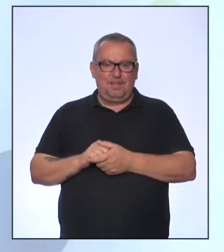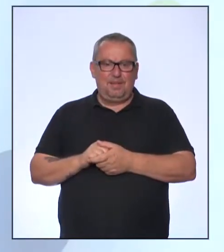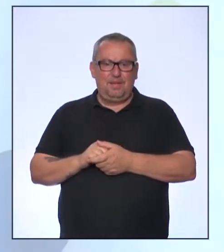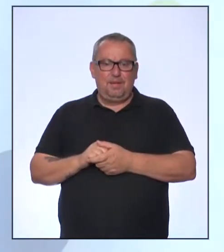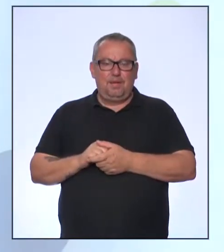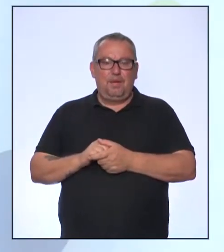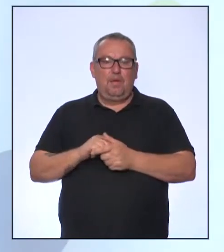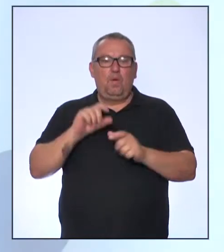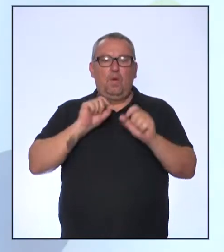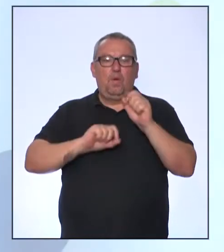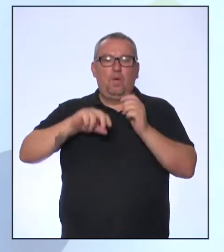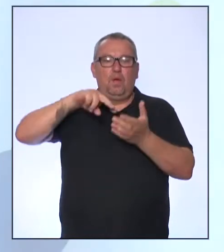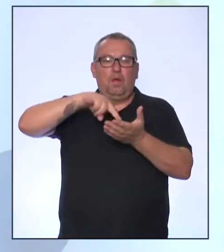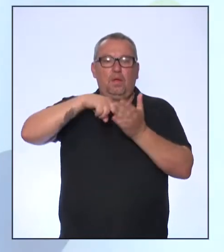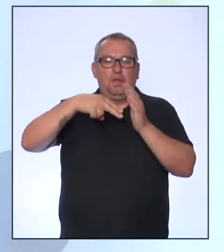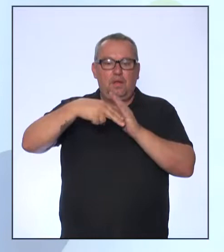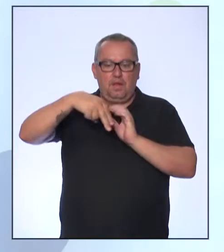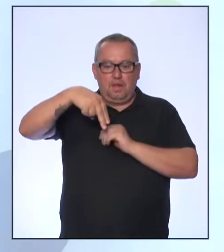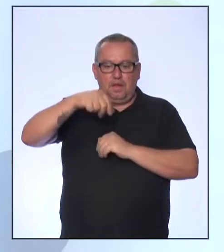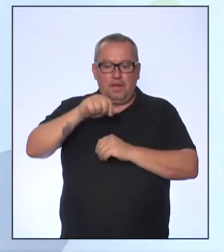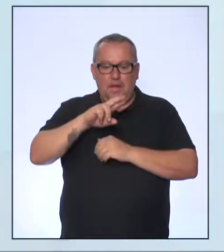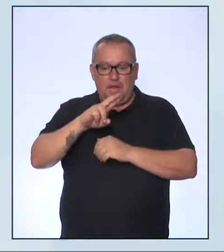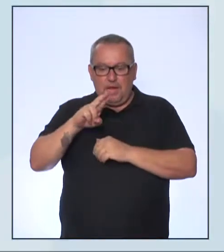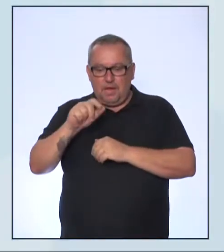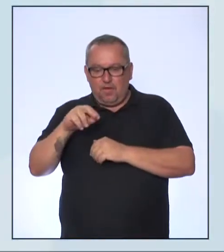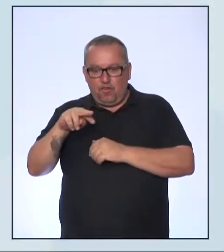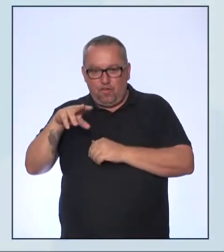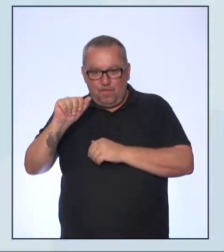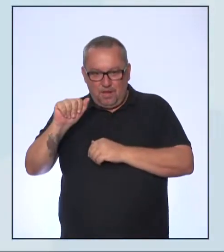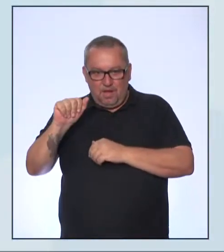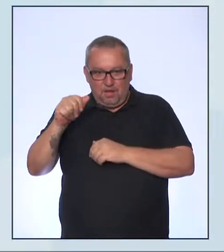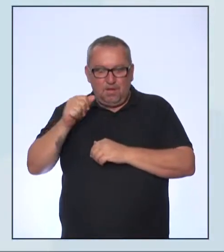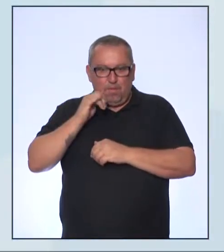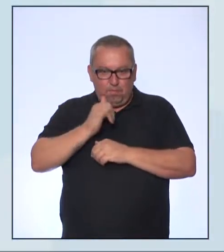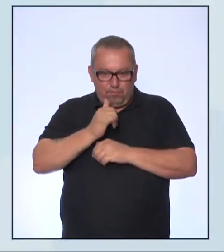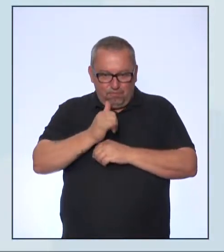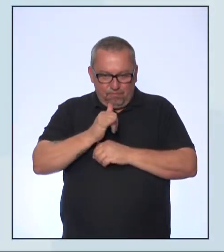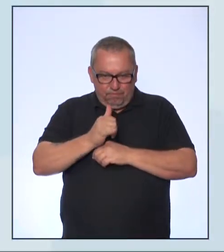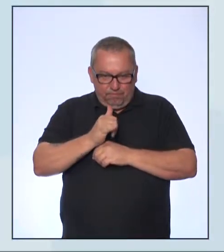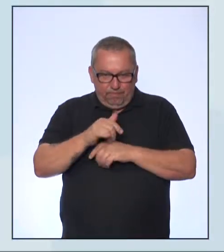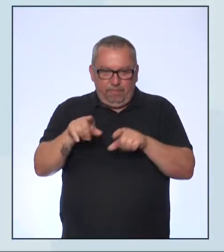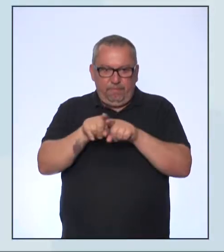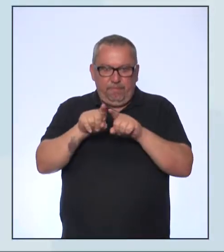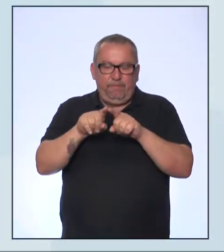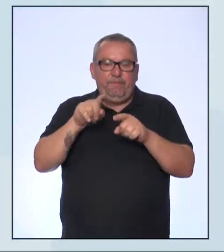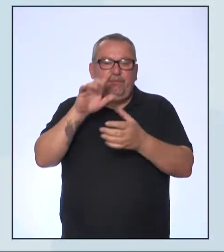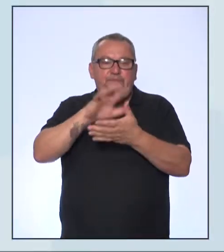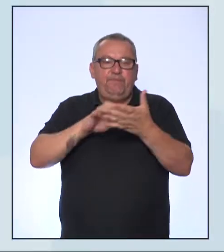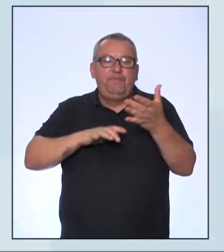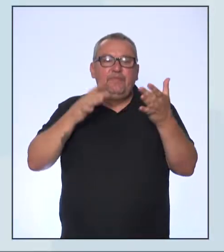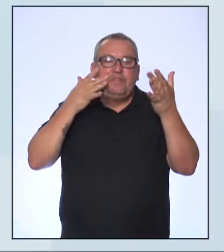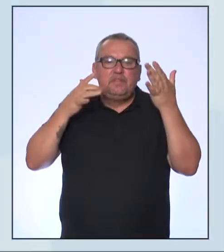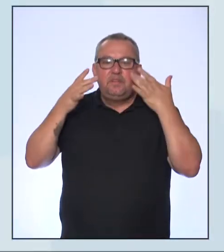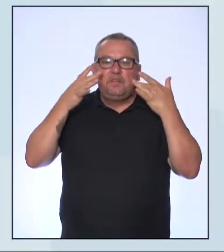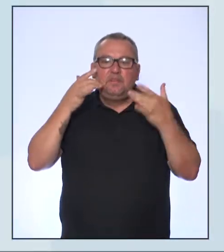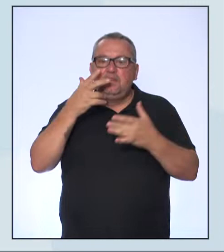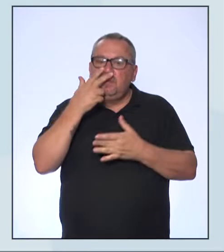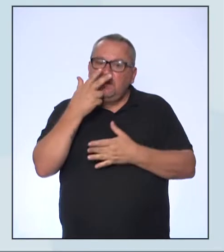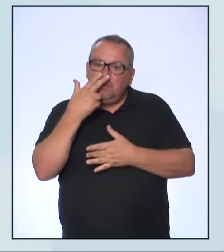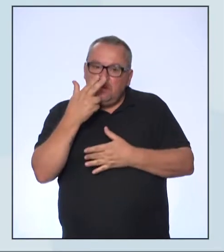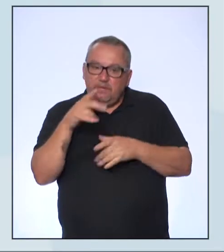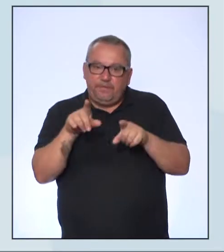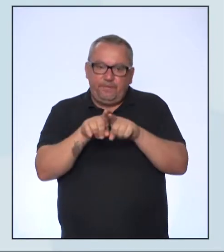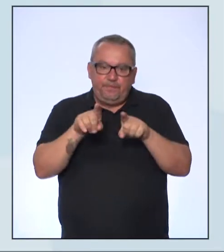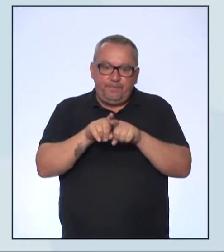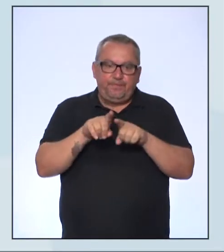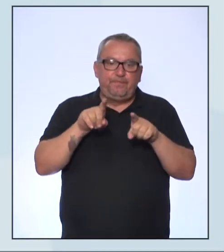O que são narrativas digitais, é o que a gente vai falar um pouquinho sobre hoje. O texto teatral e narrativas digitais, quais são as semelhanças. Duas